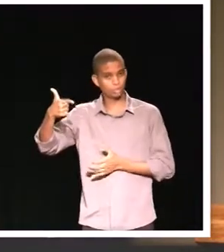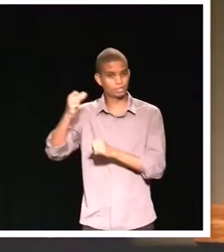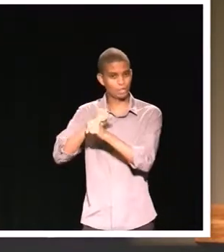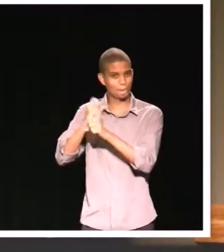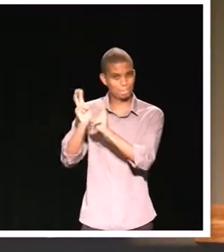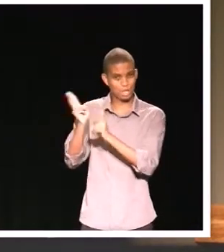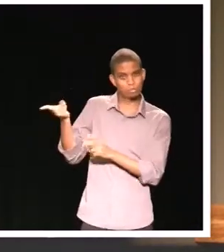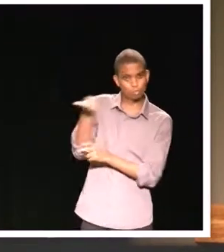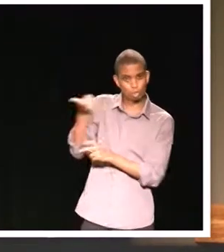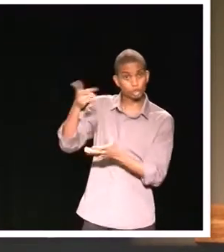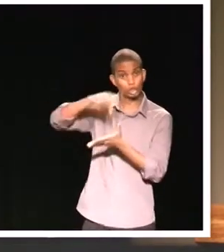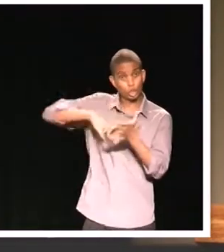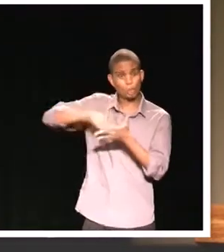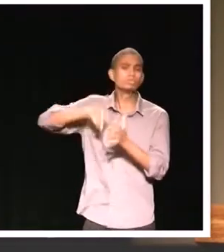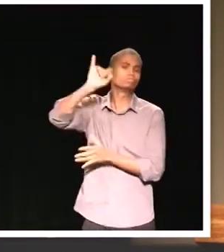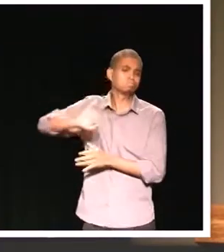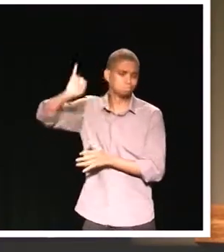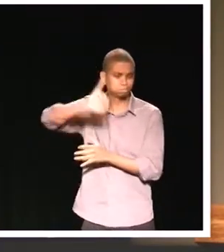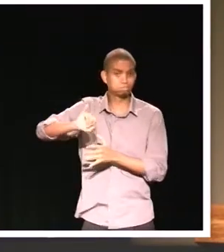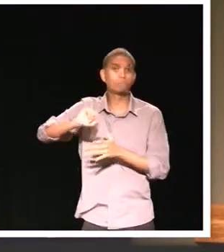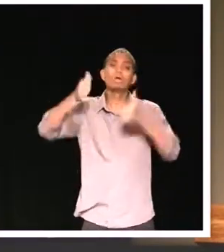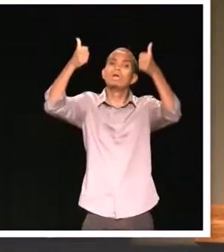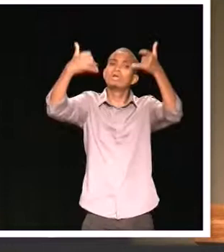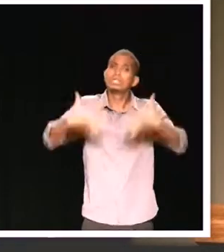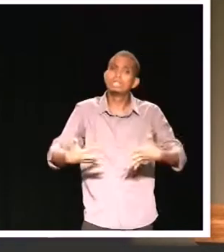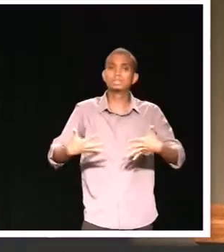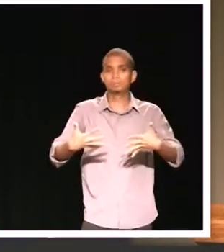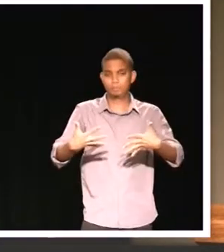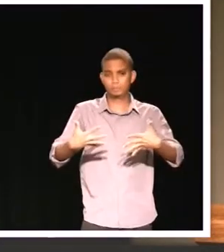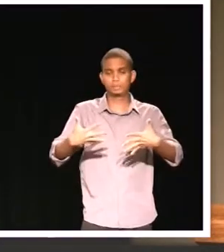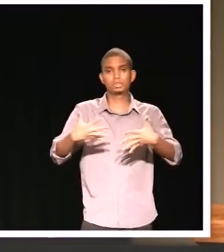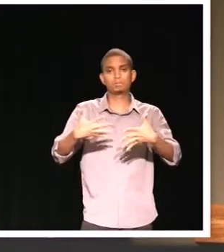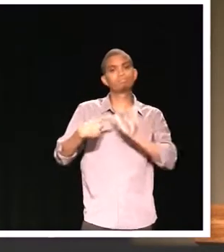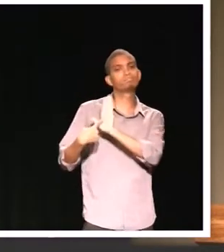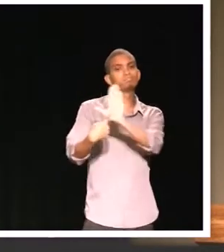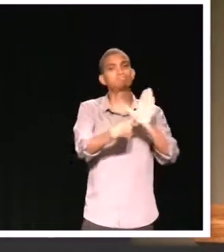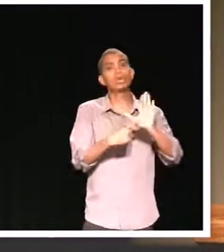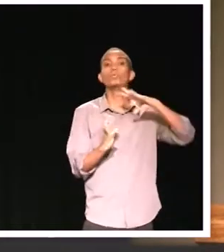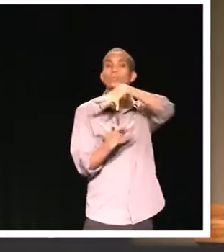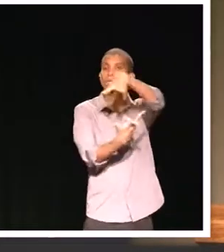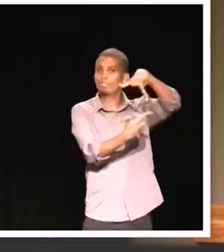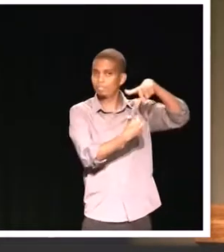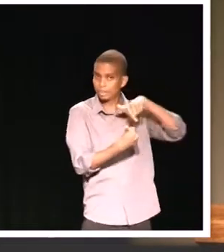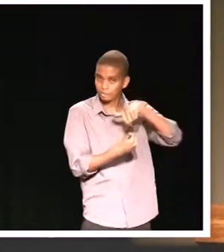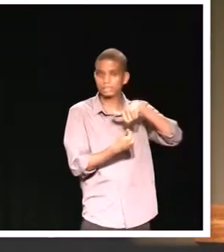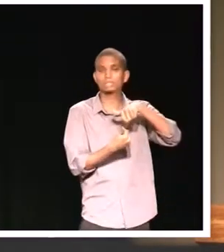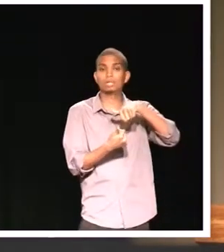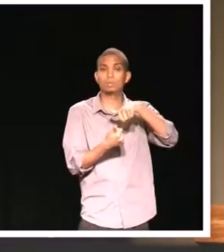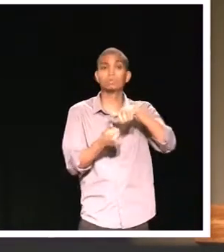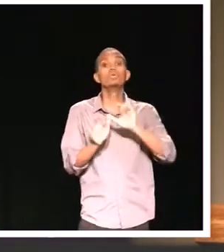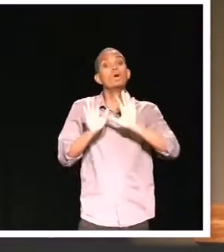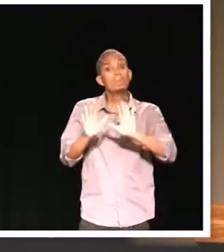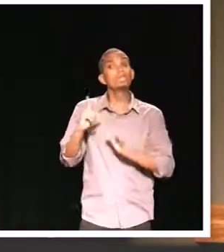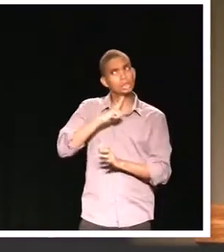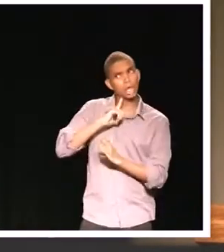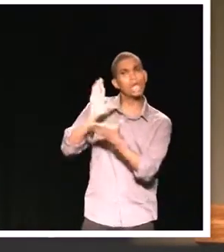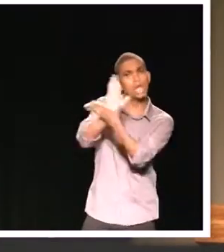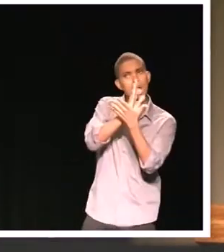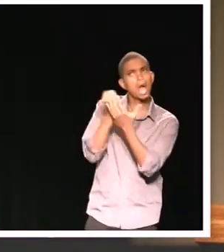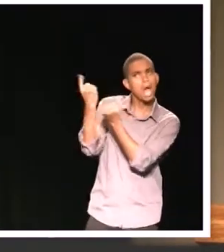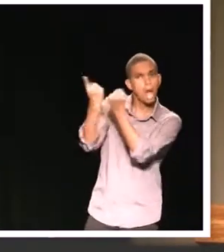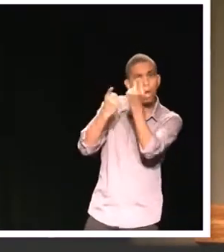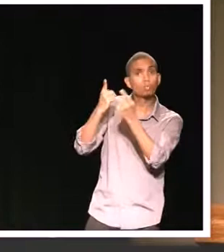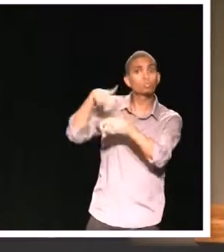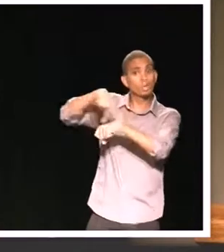92, são muito importantes porque são a perspectiva universal nessa matéria embora seja que em alguns